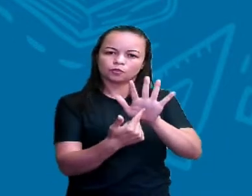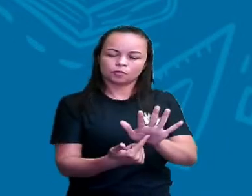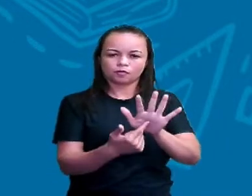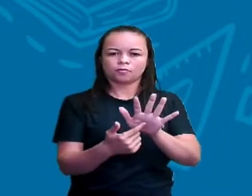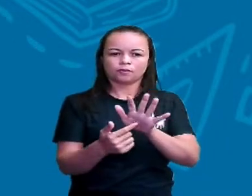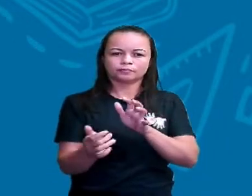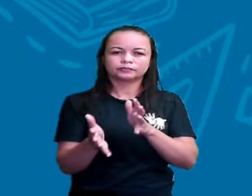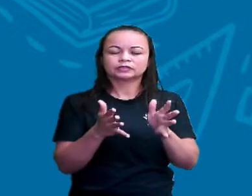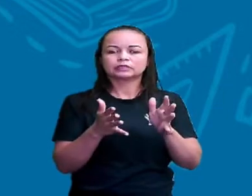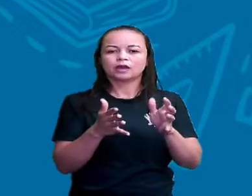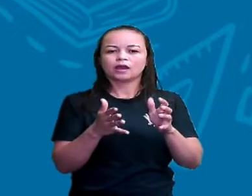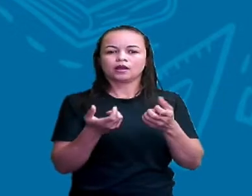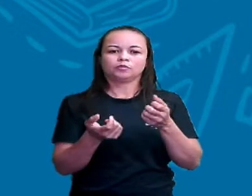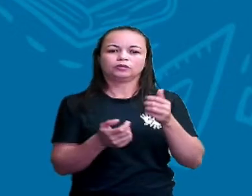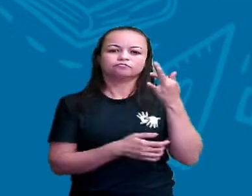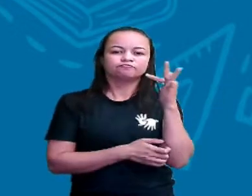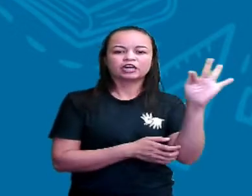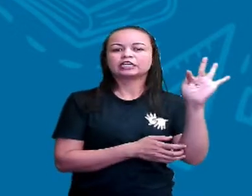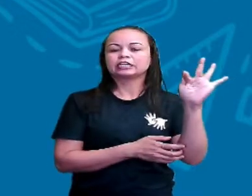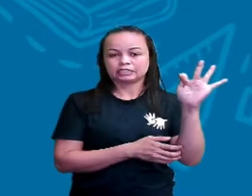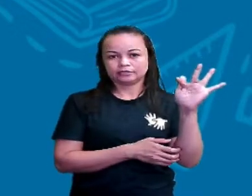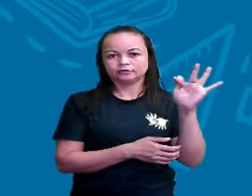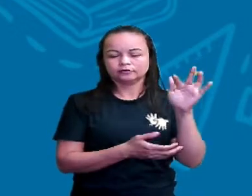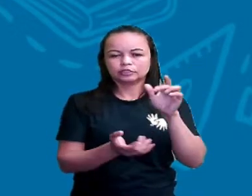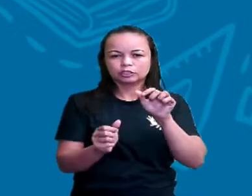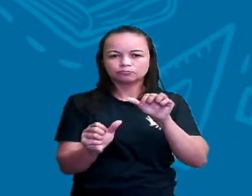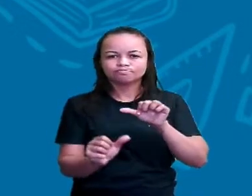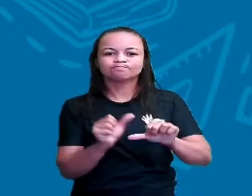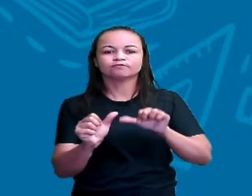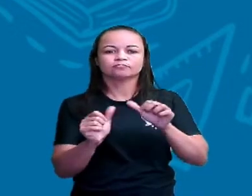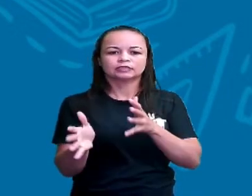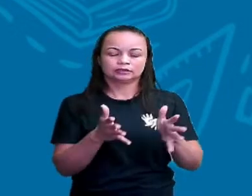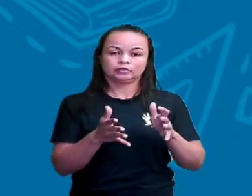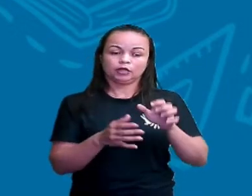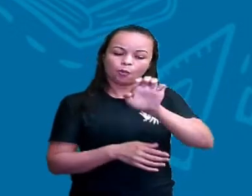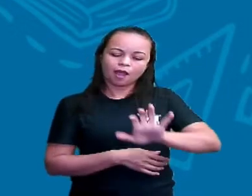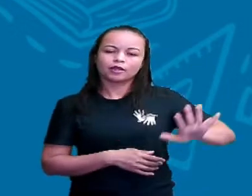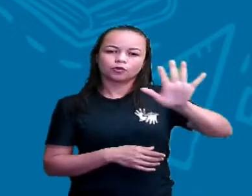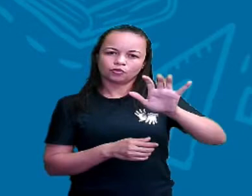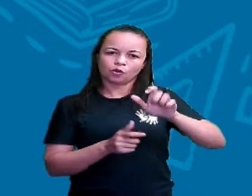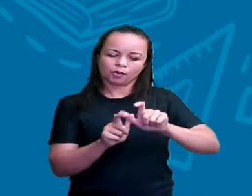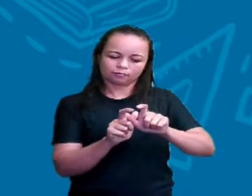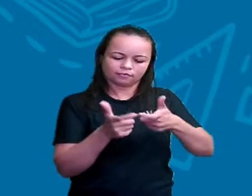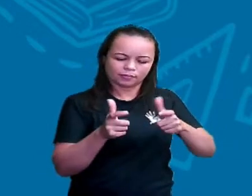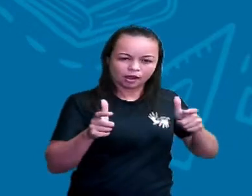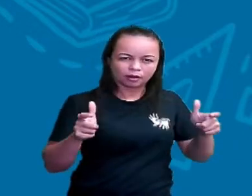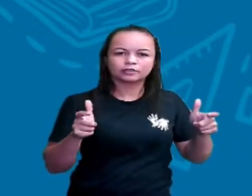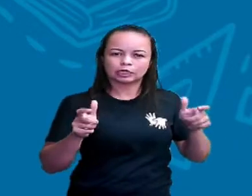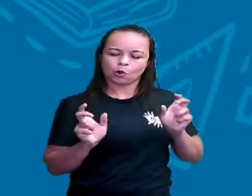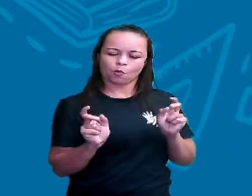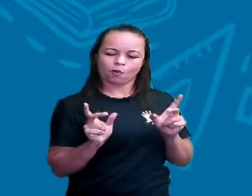monarquia francesa, na verdade, né? E aí é o período em que a Europa ela vai expandir, né, o comércio.